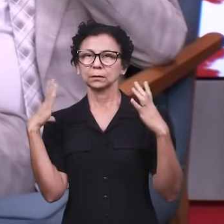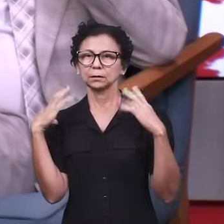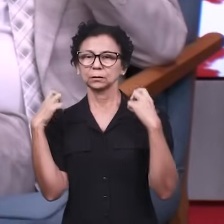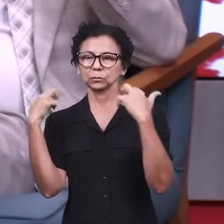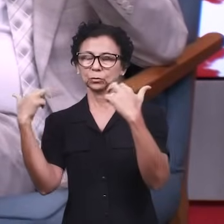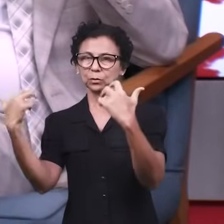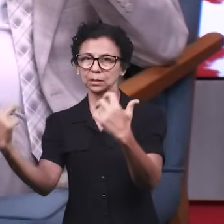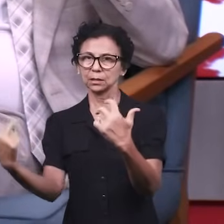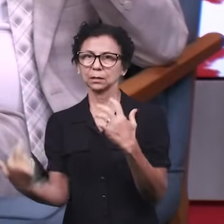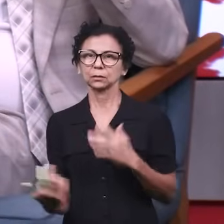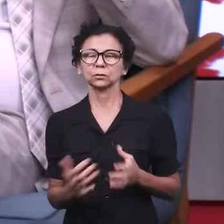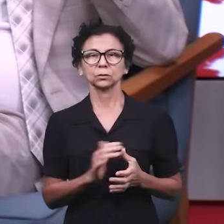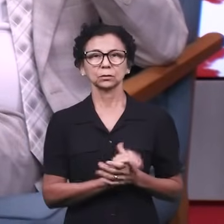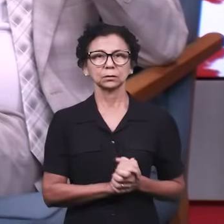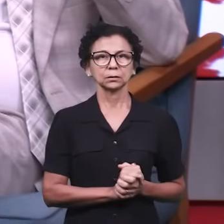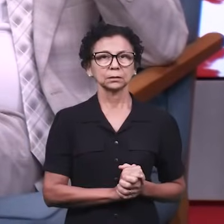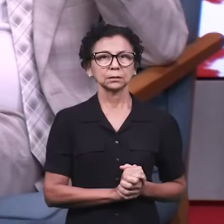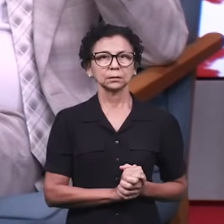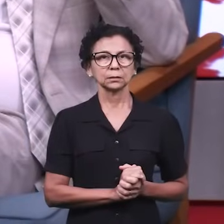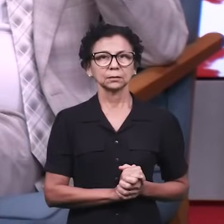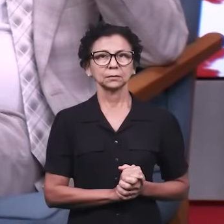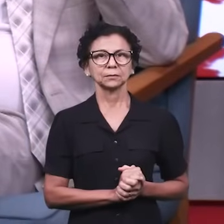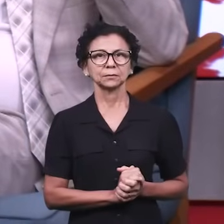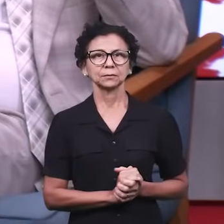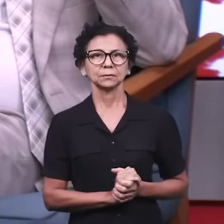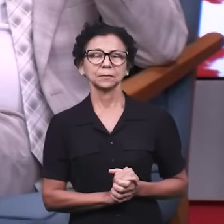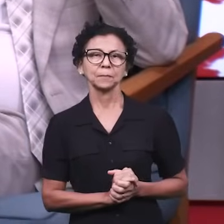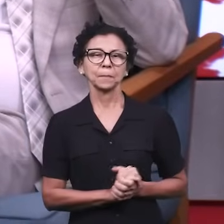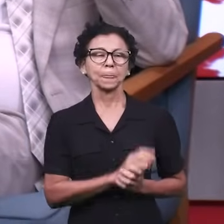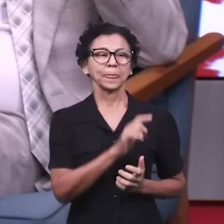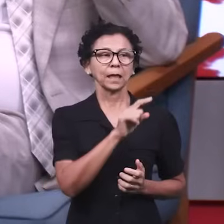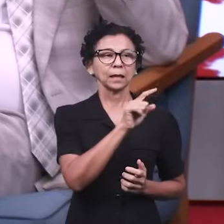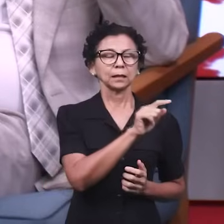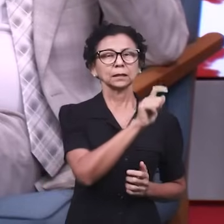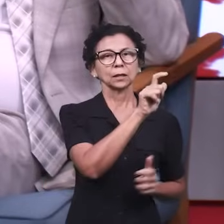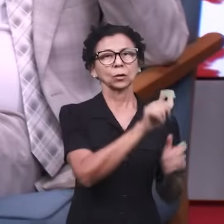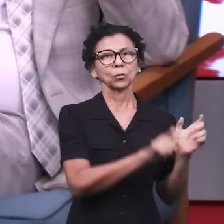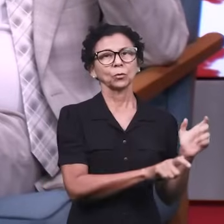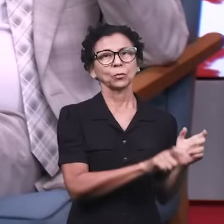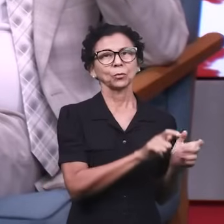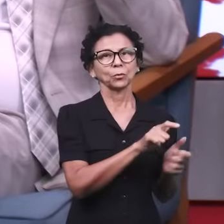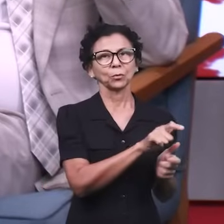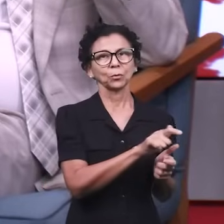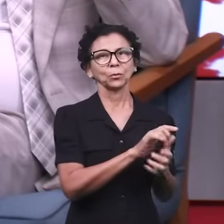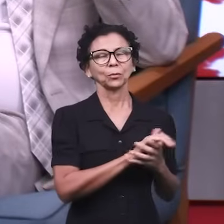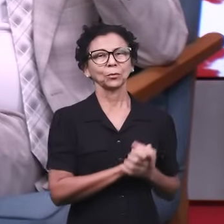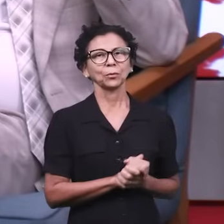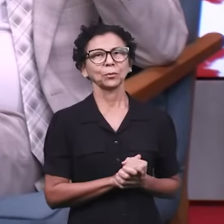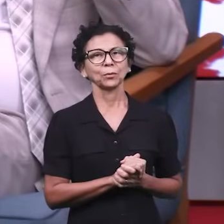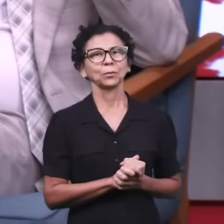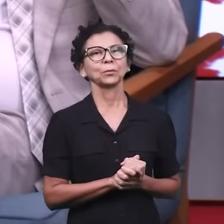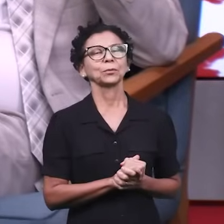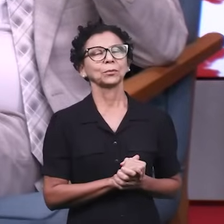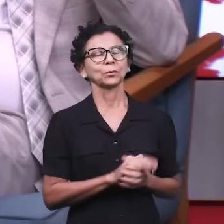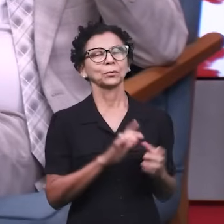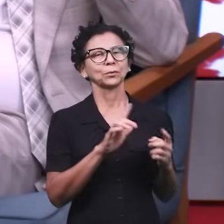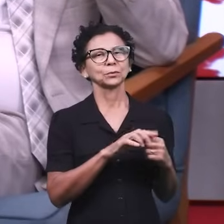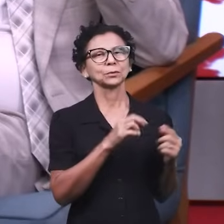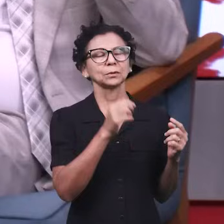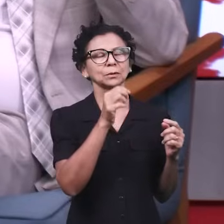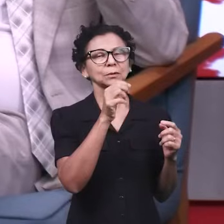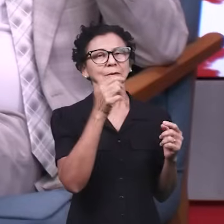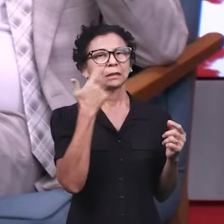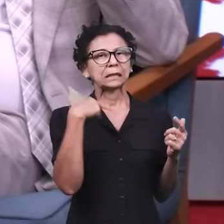anjos, mistério. Os ingleses entendendo aquela língua em inglês, os